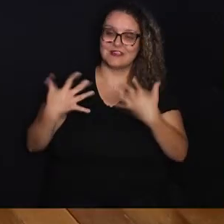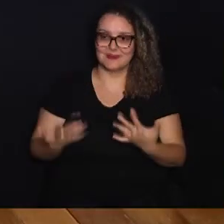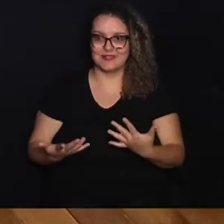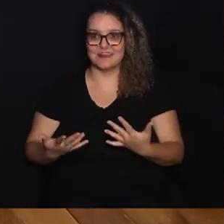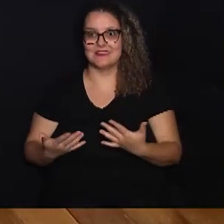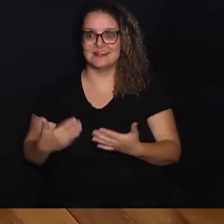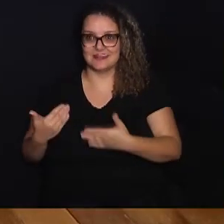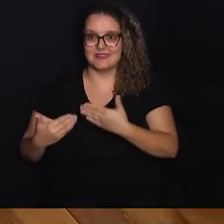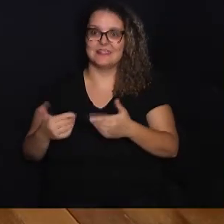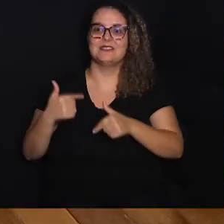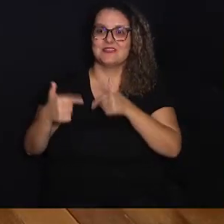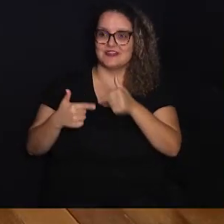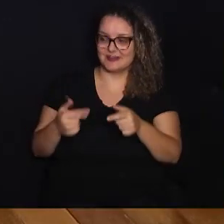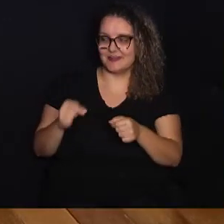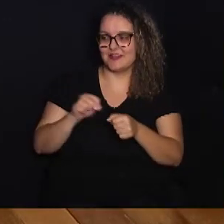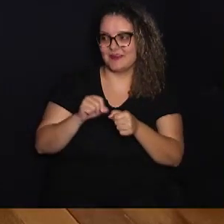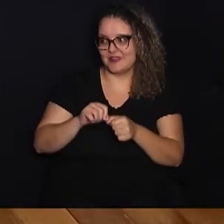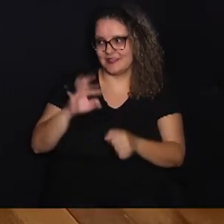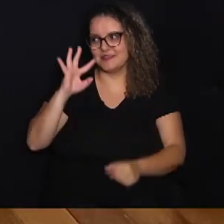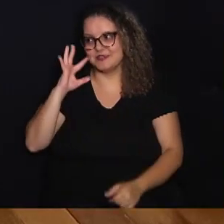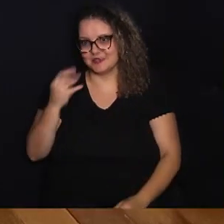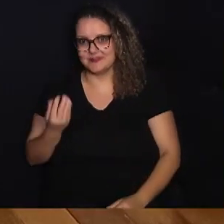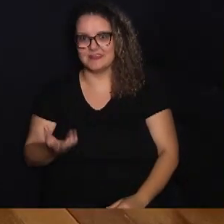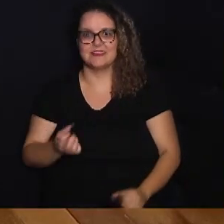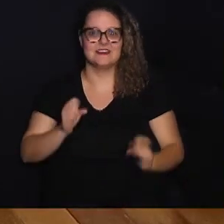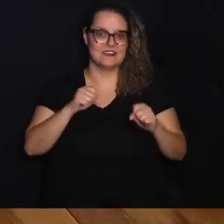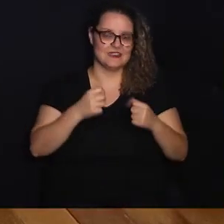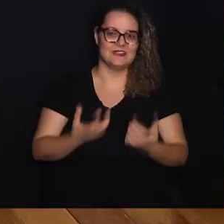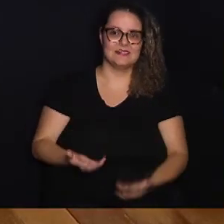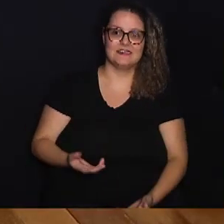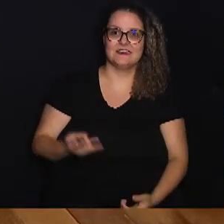partir dos trabalhos que a gente acaba conhecendo, né? E no